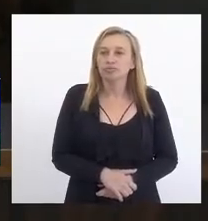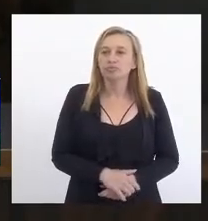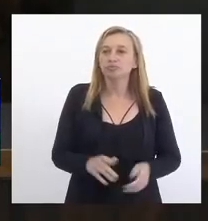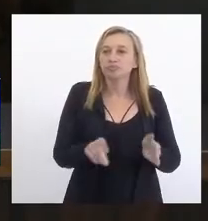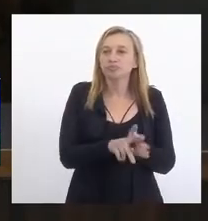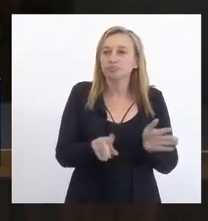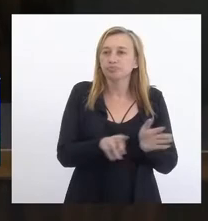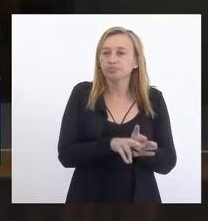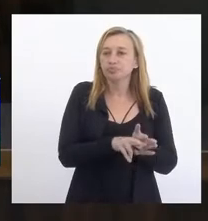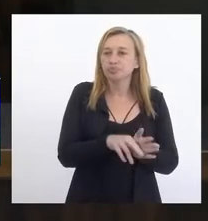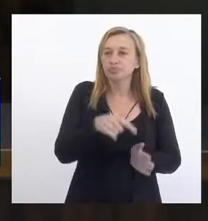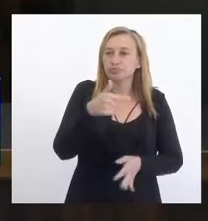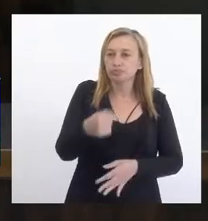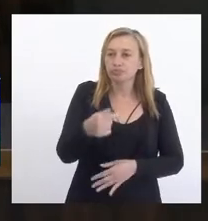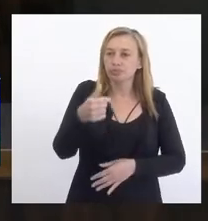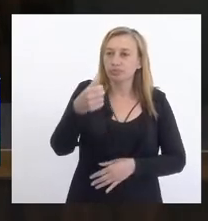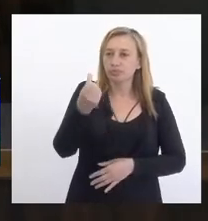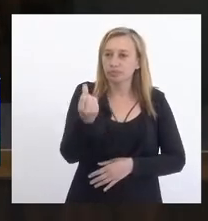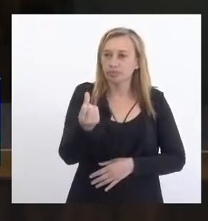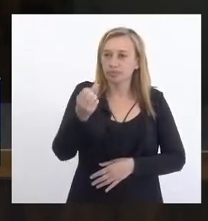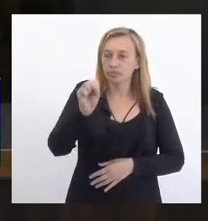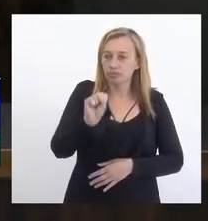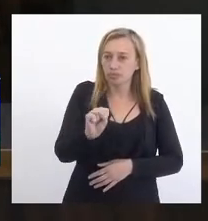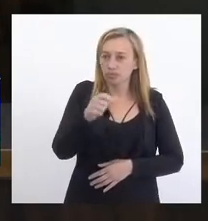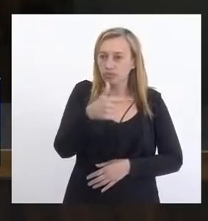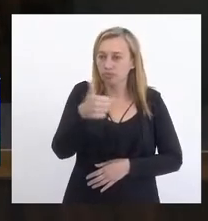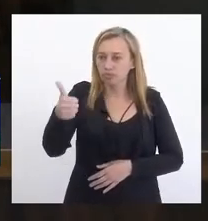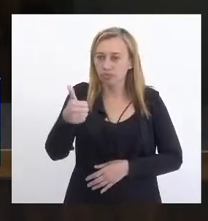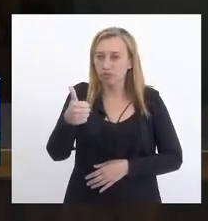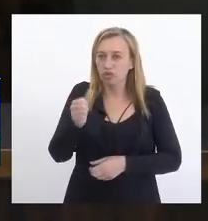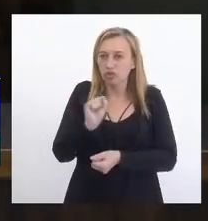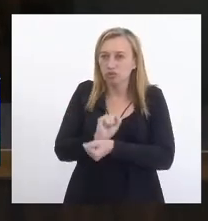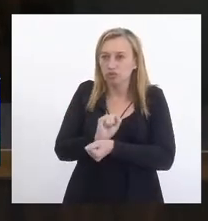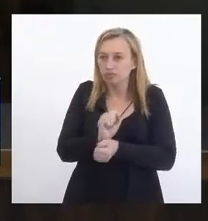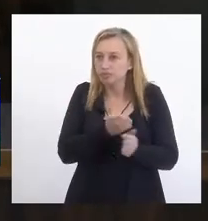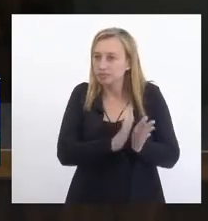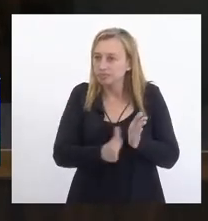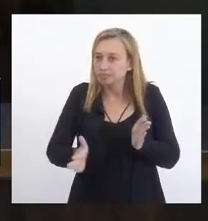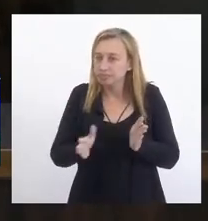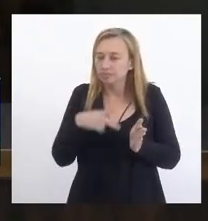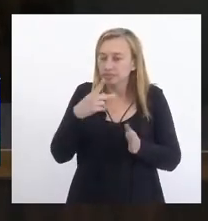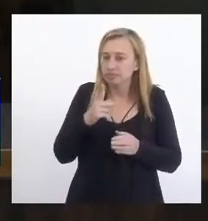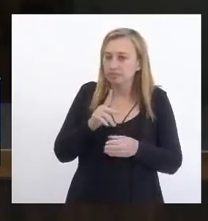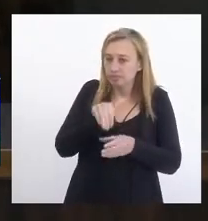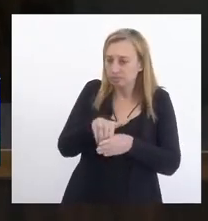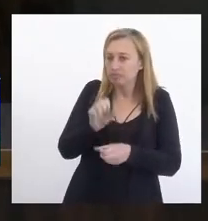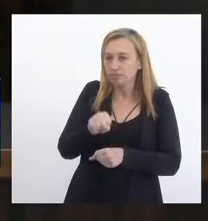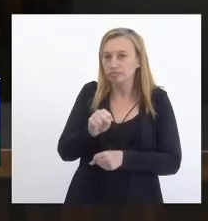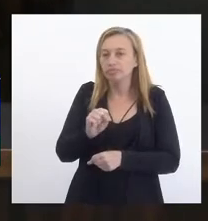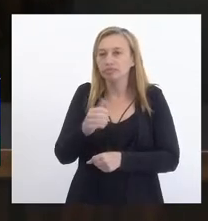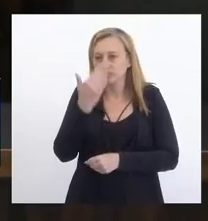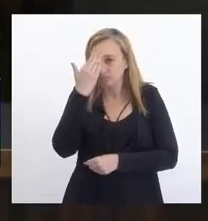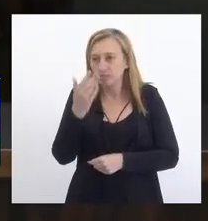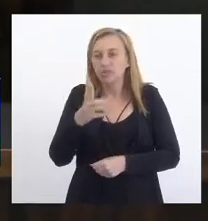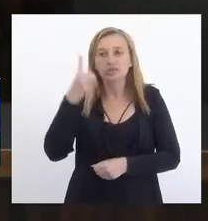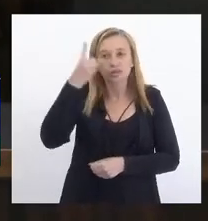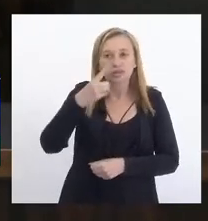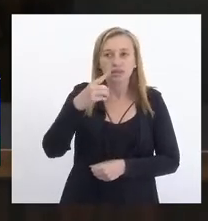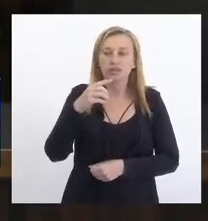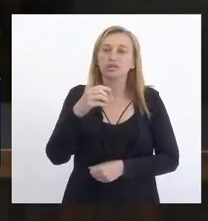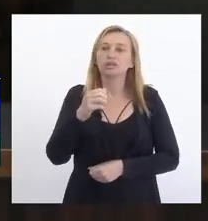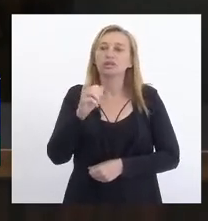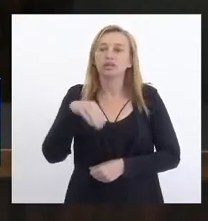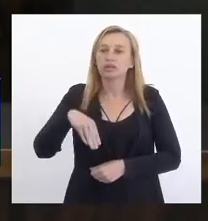Projeto de resolução 768-21. Não, só um pela ordem para eu declarar final, voto no final. Obrigado. De autoria do deputado Carlos Mink,